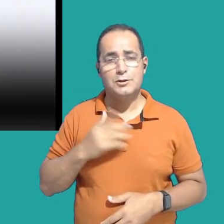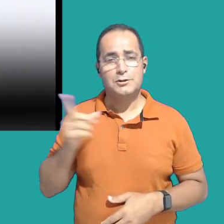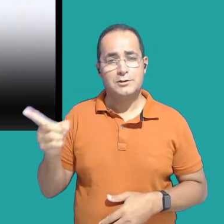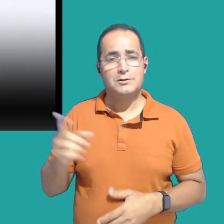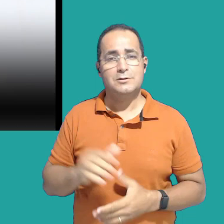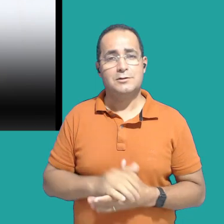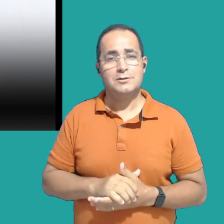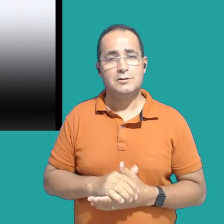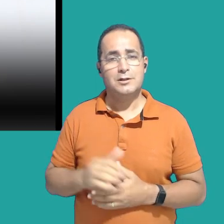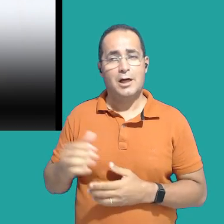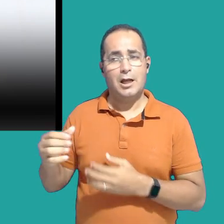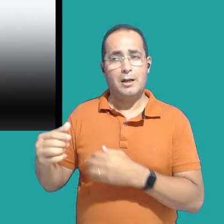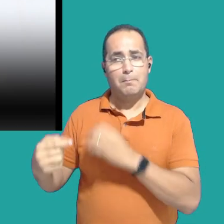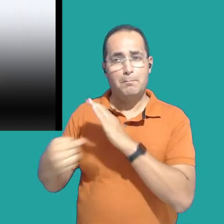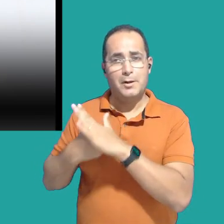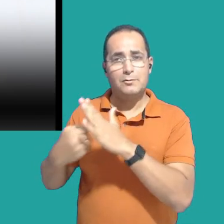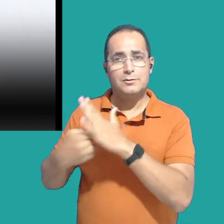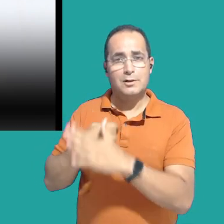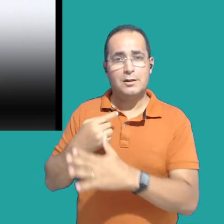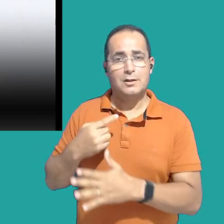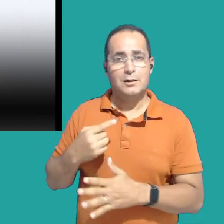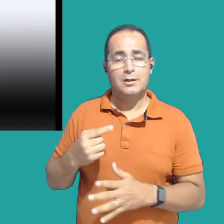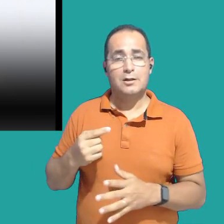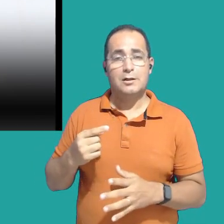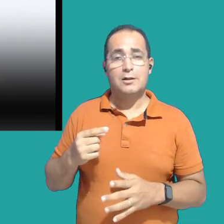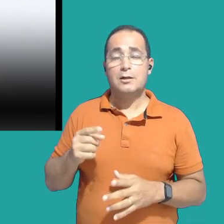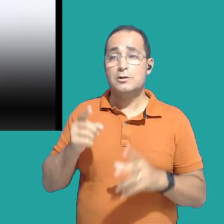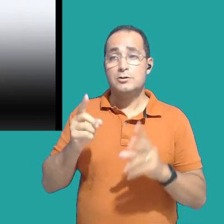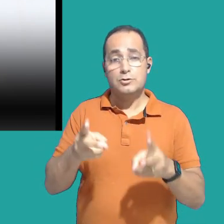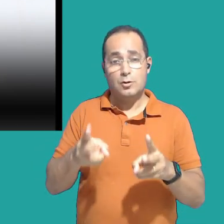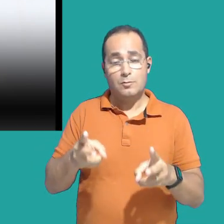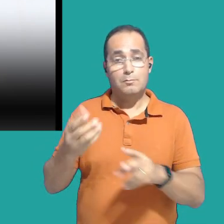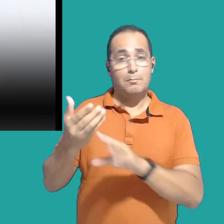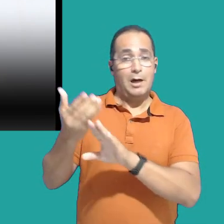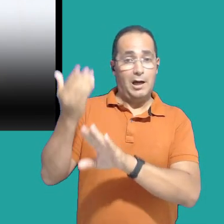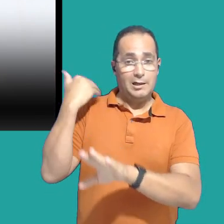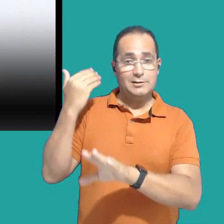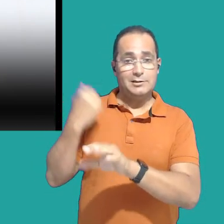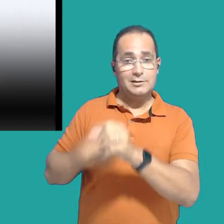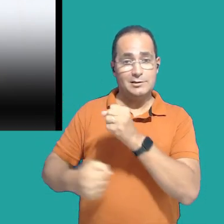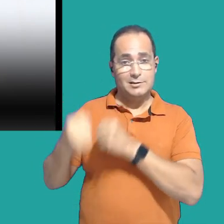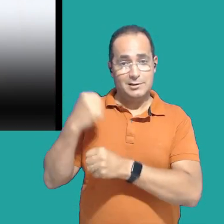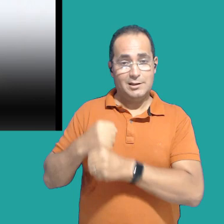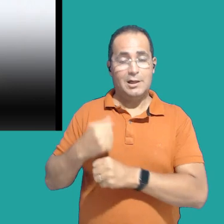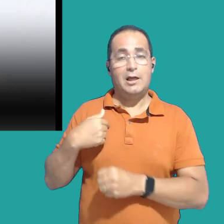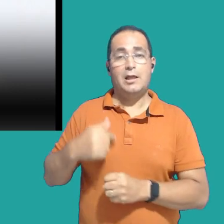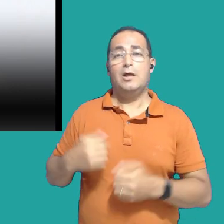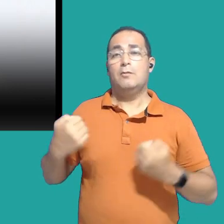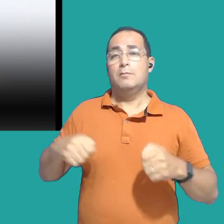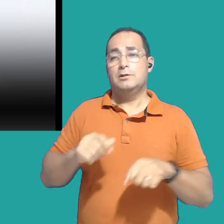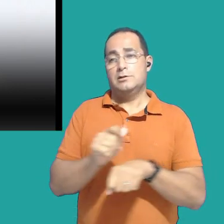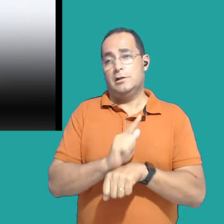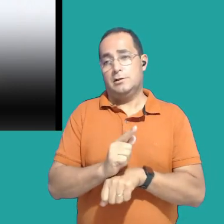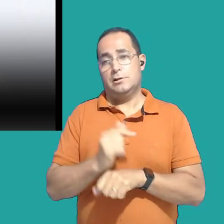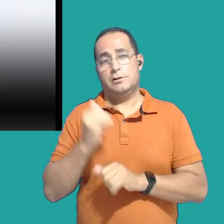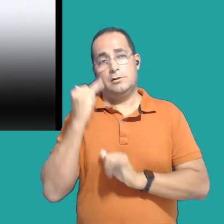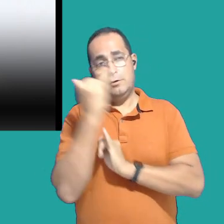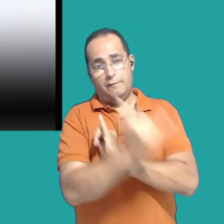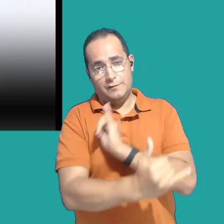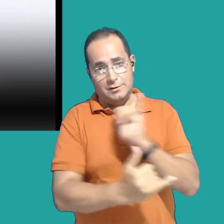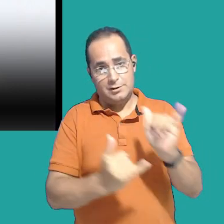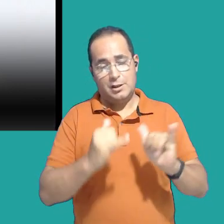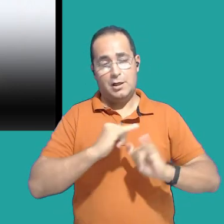em todos os anos, em todos os períodos, eu tinha que comunicar com a coordenação, a